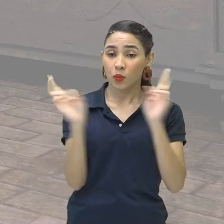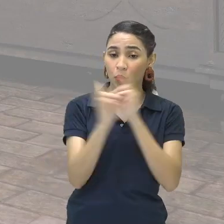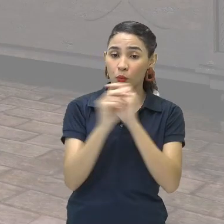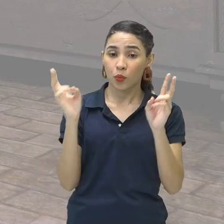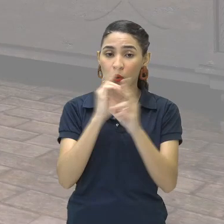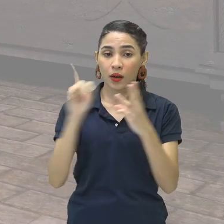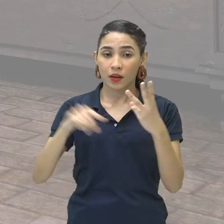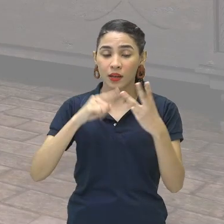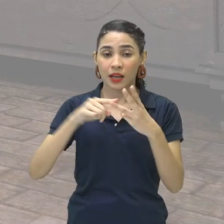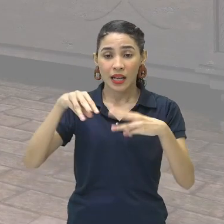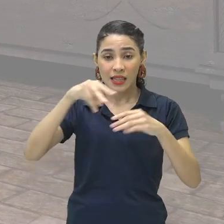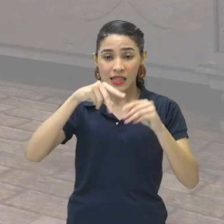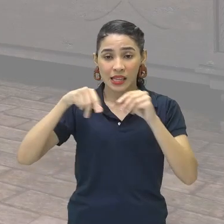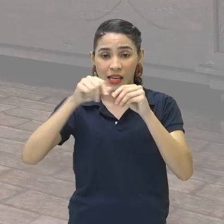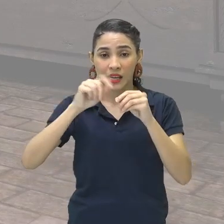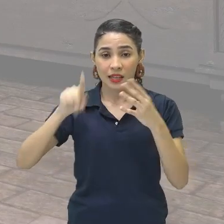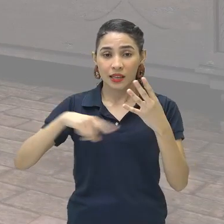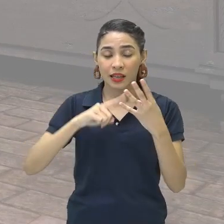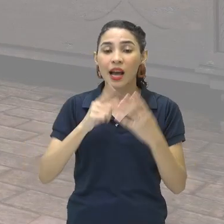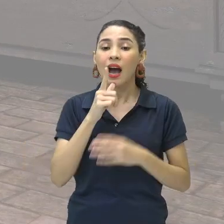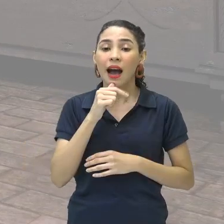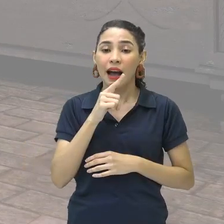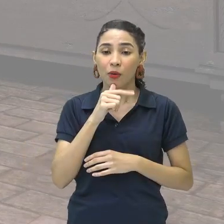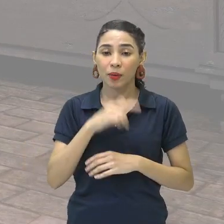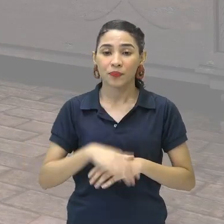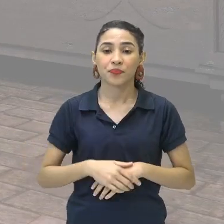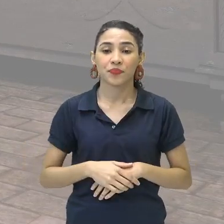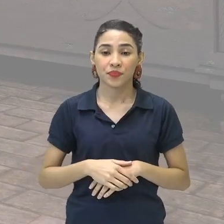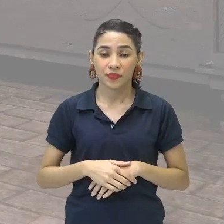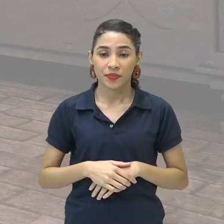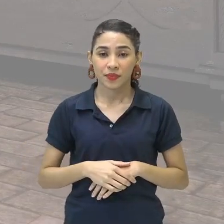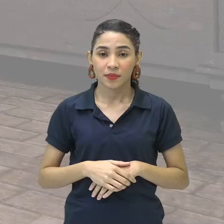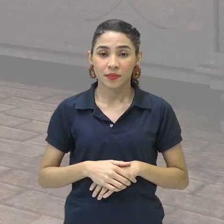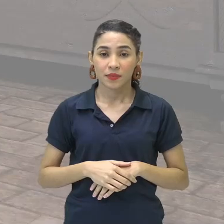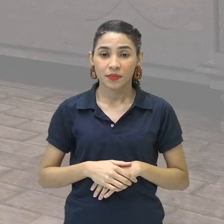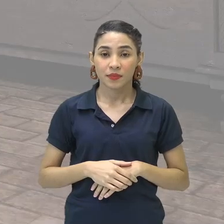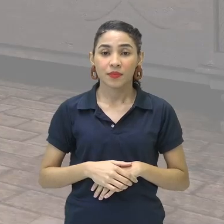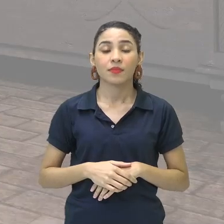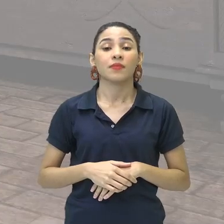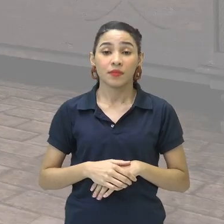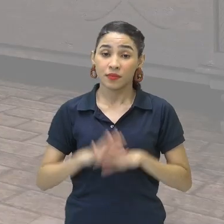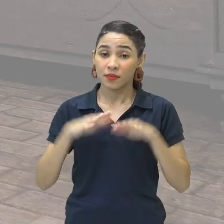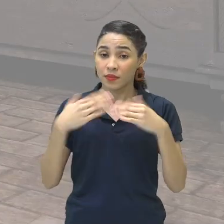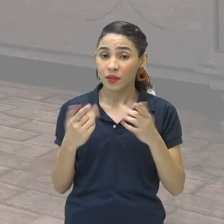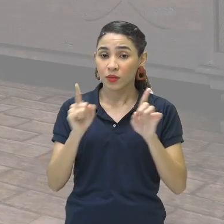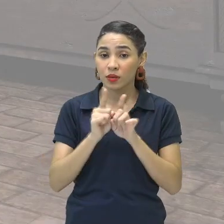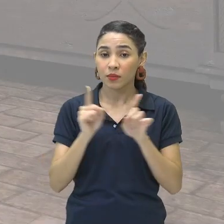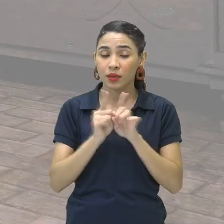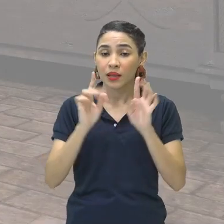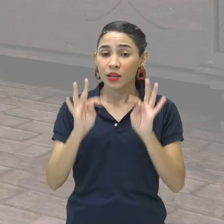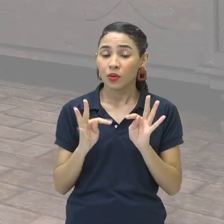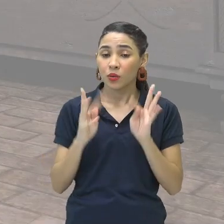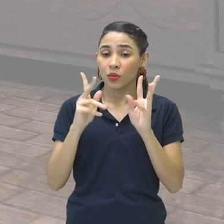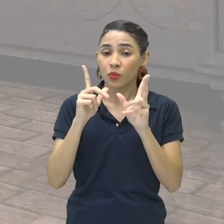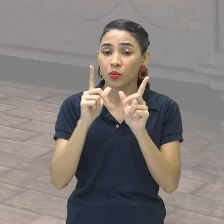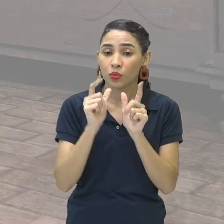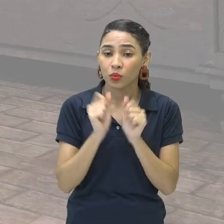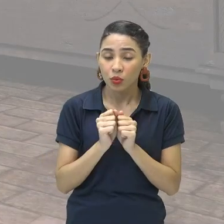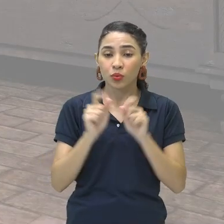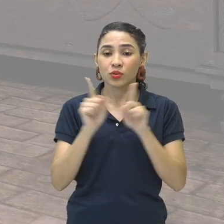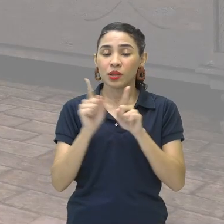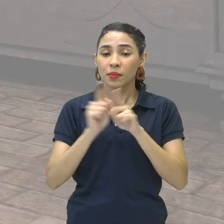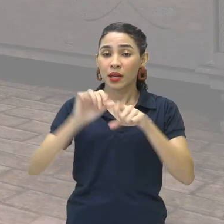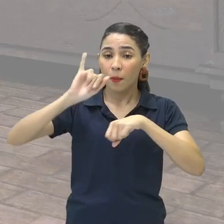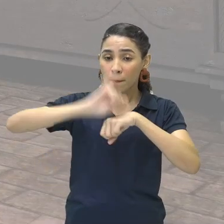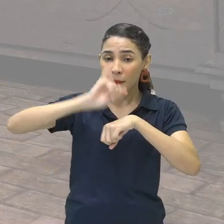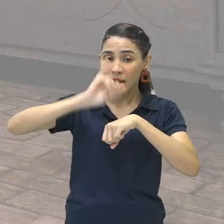a terra e a água. Segundo eles, todos os